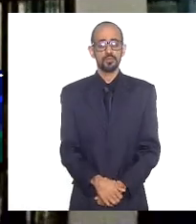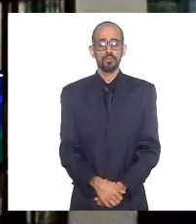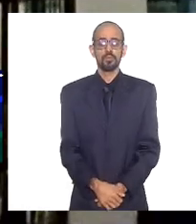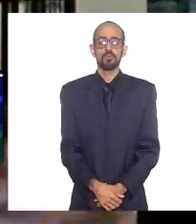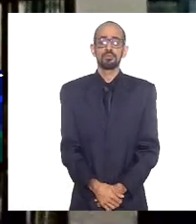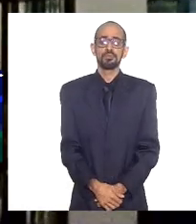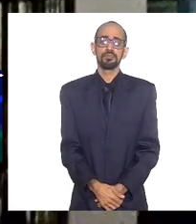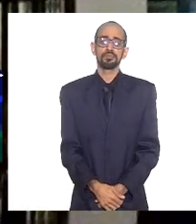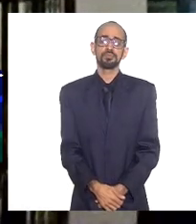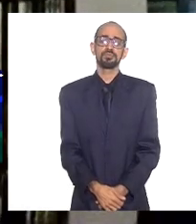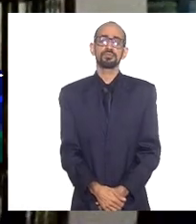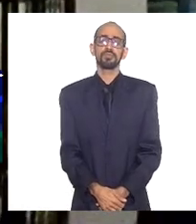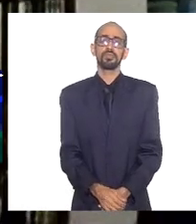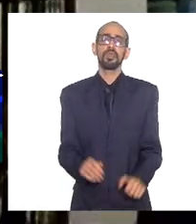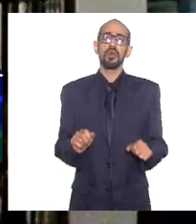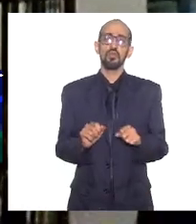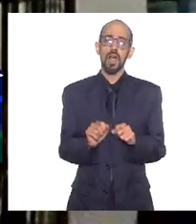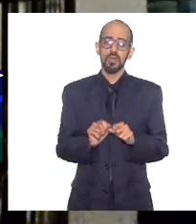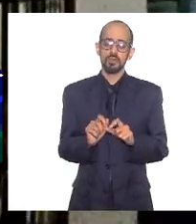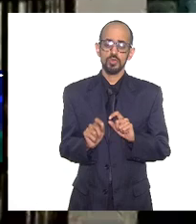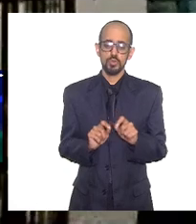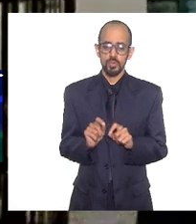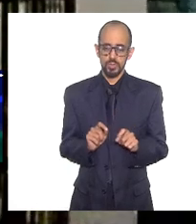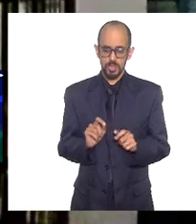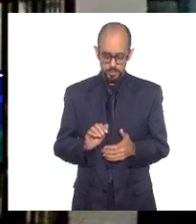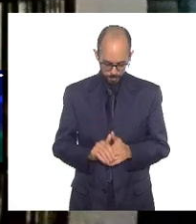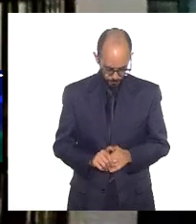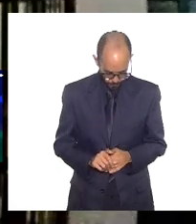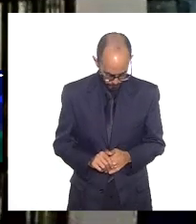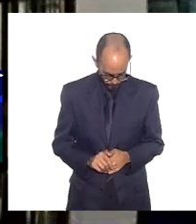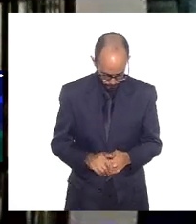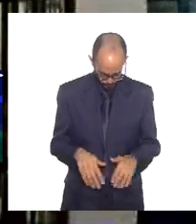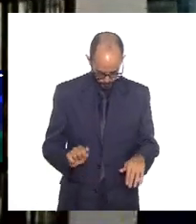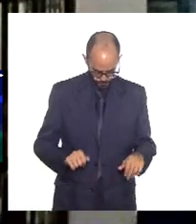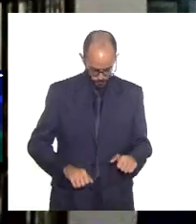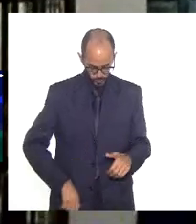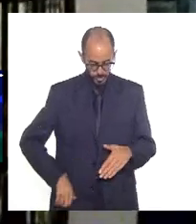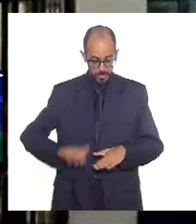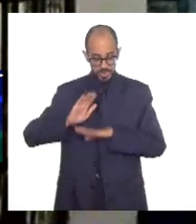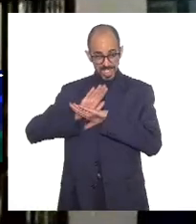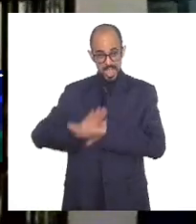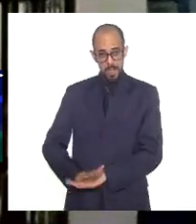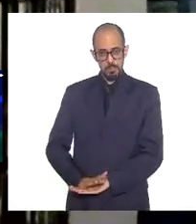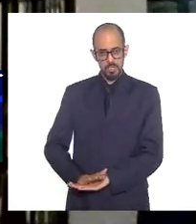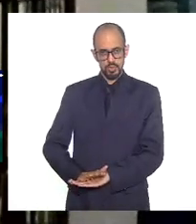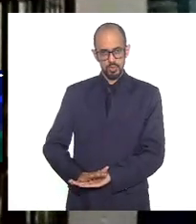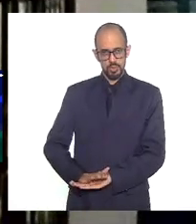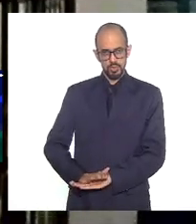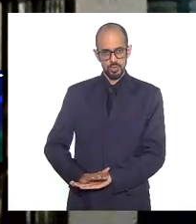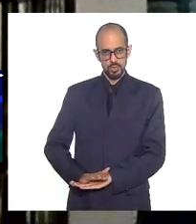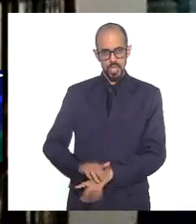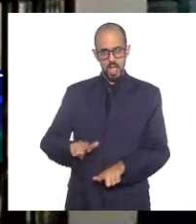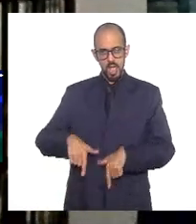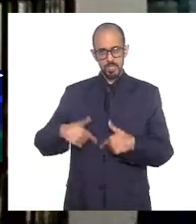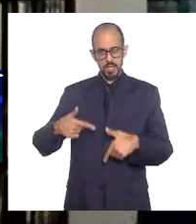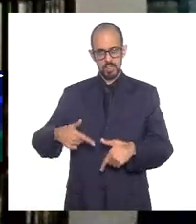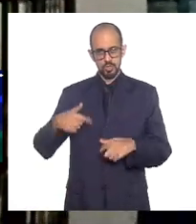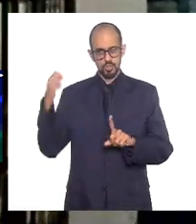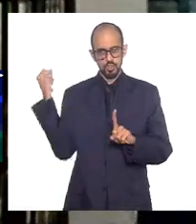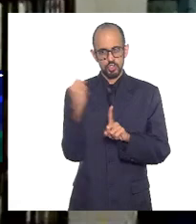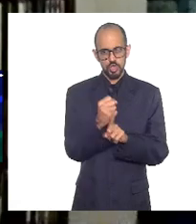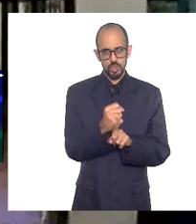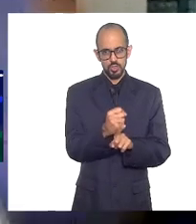tudo isto daí faz com que, né, as repressões, ou seja, as ações de